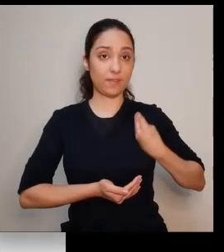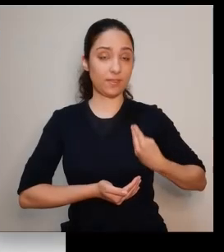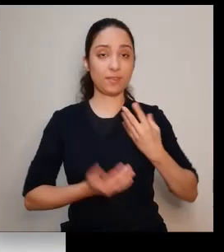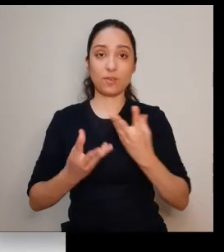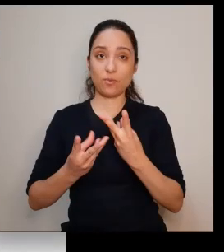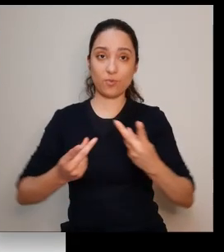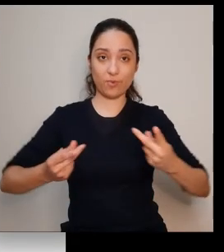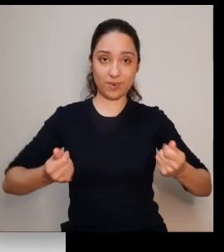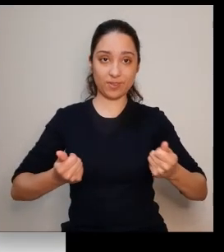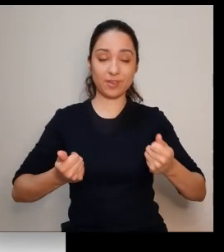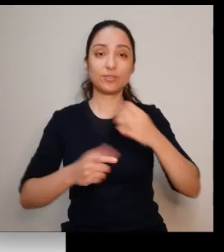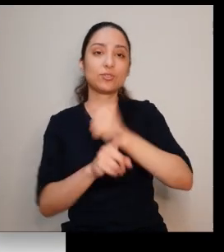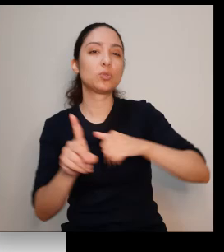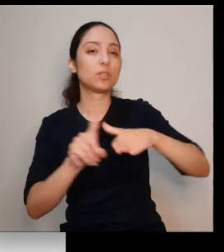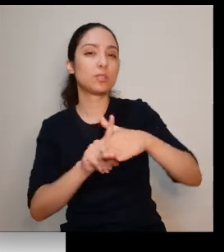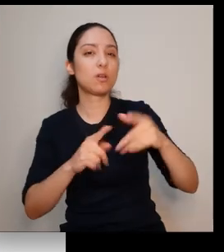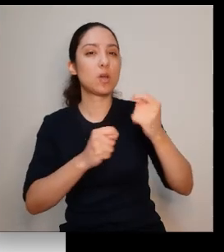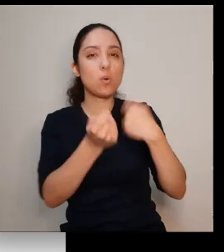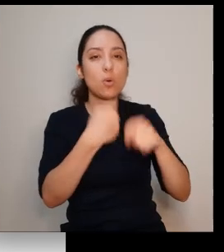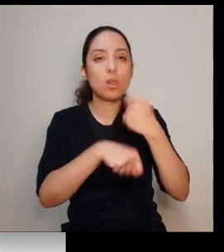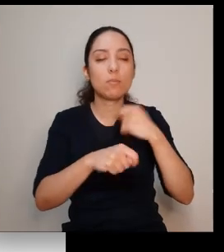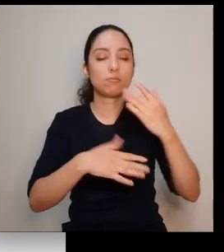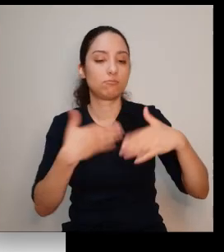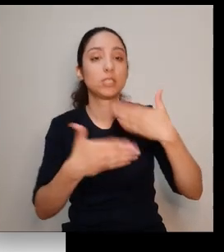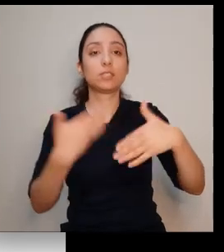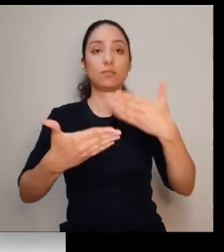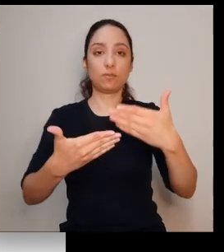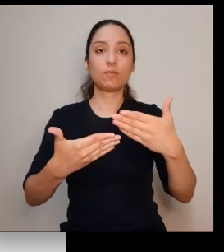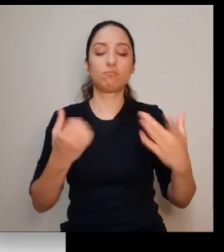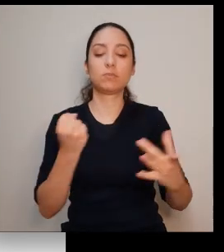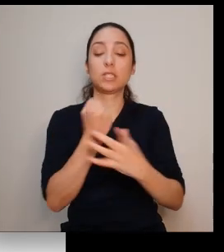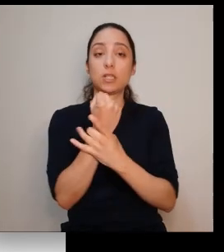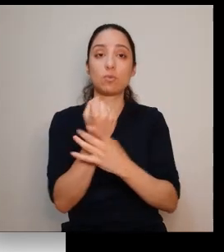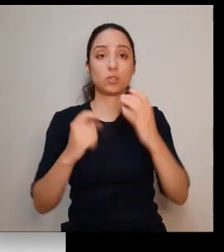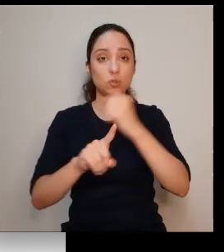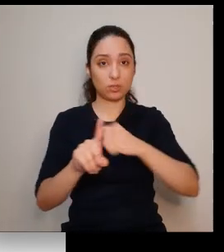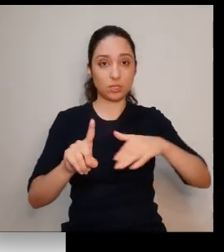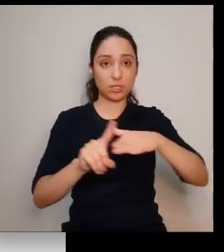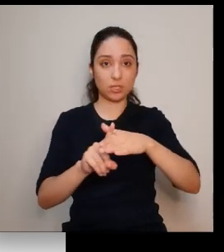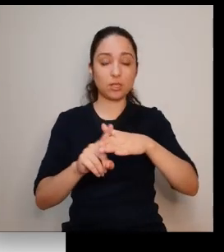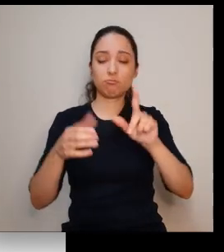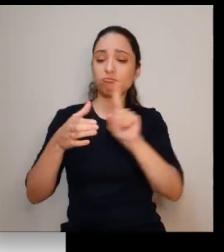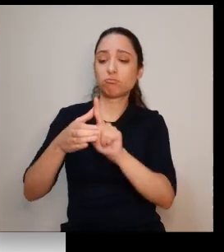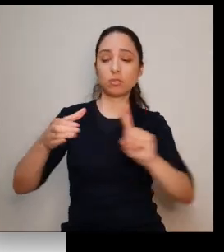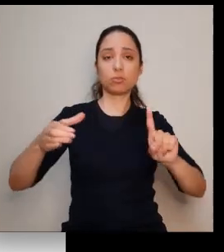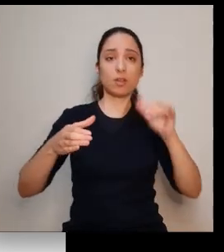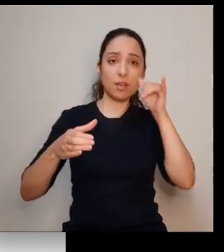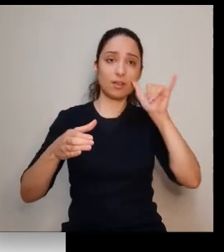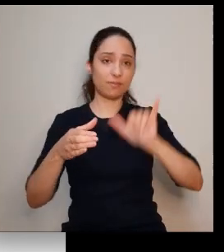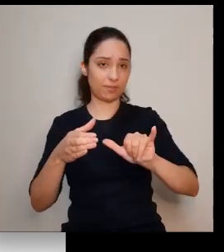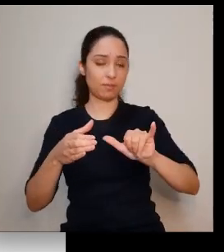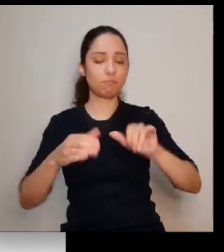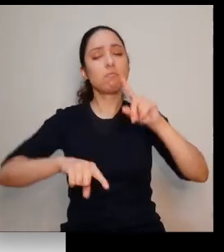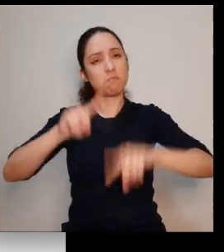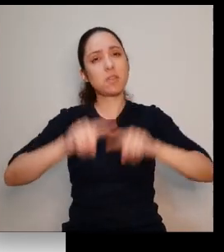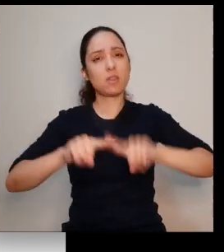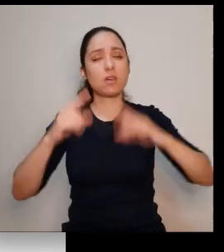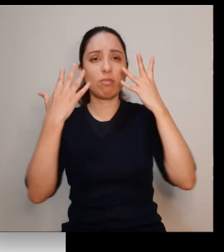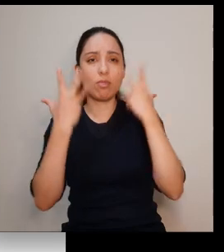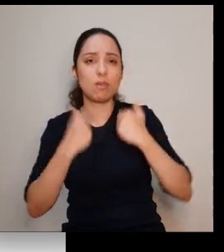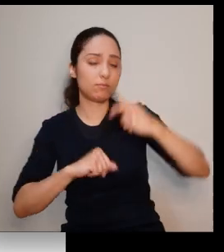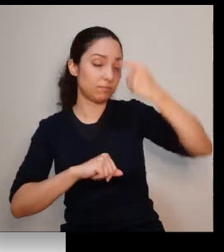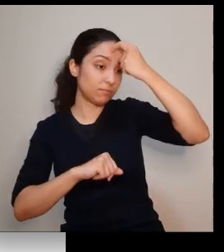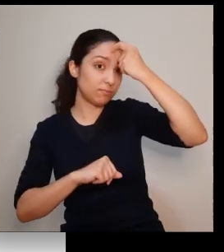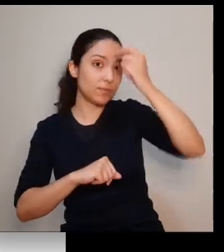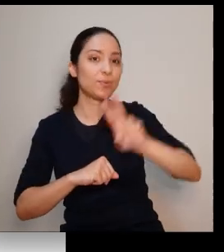Melhorar a qualidade de vida e garantir o desenvolvimento socioeconômico sem deixar ninguém para trás, fazendo uso consciente dos recursos naturais